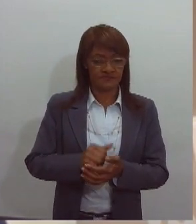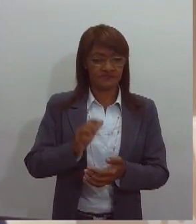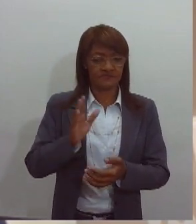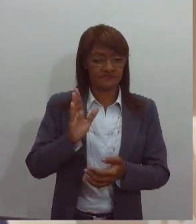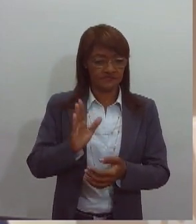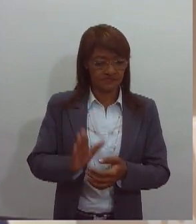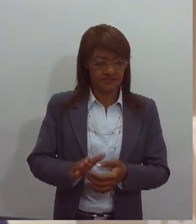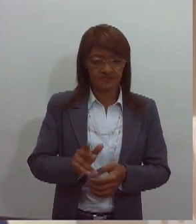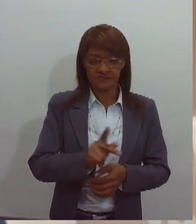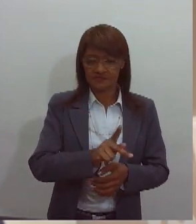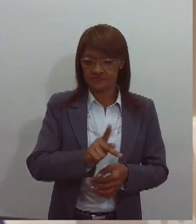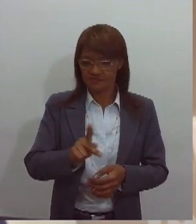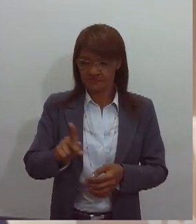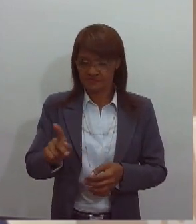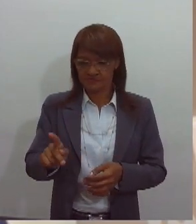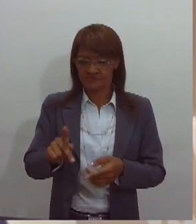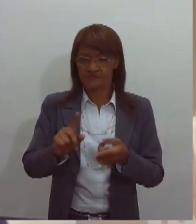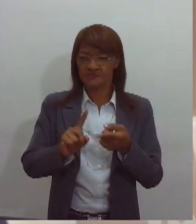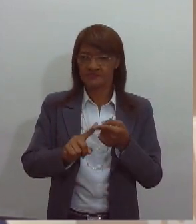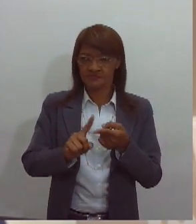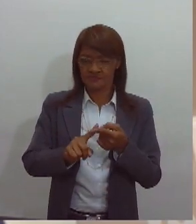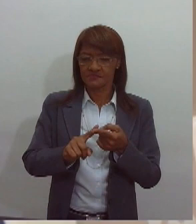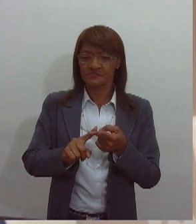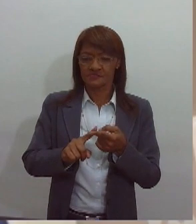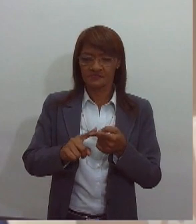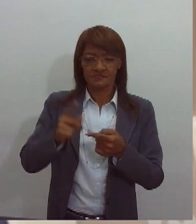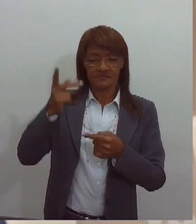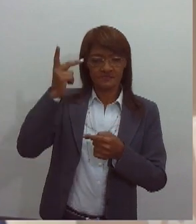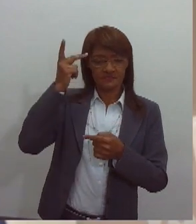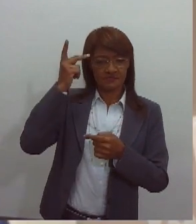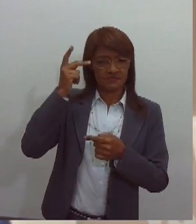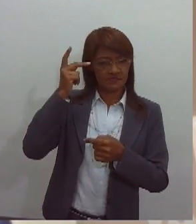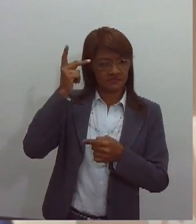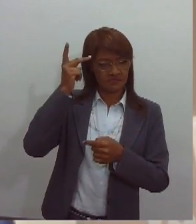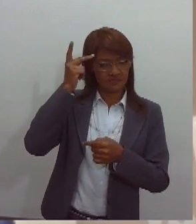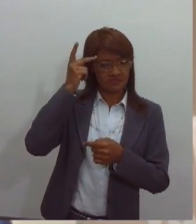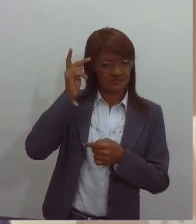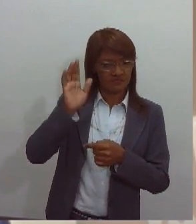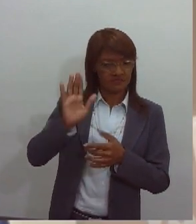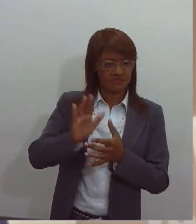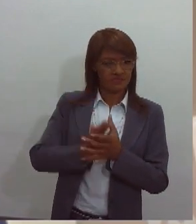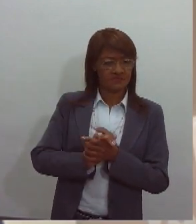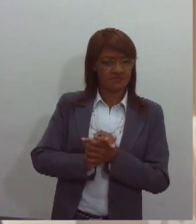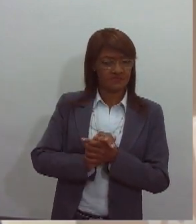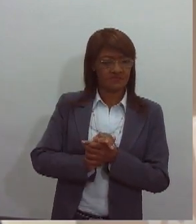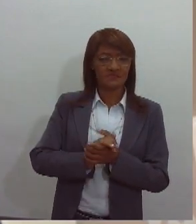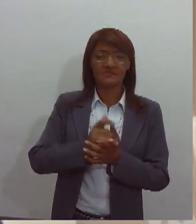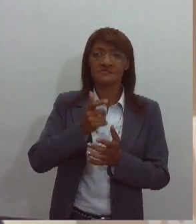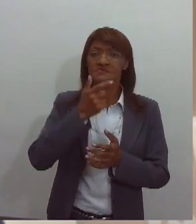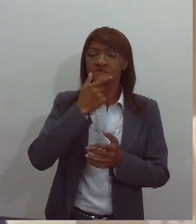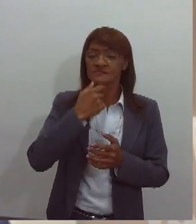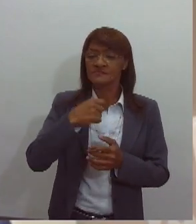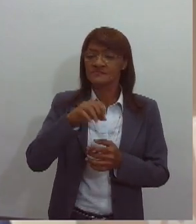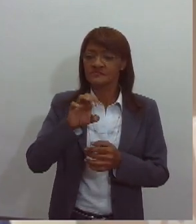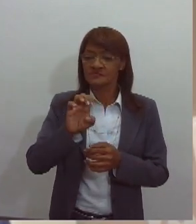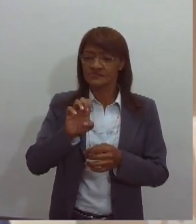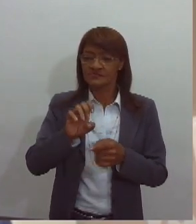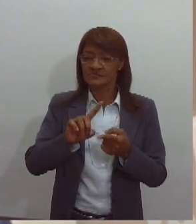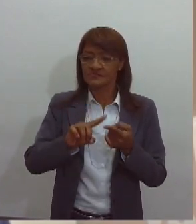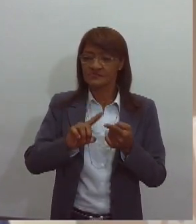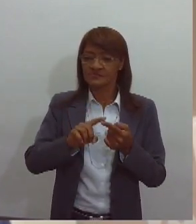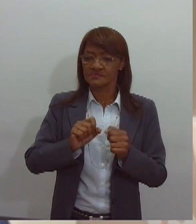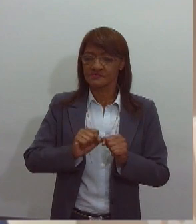também é presidente da Prodan de São Paulo, que é a empresa de processamento de dados, e o prefeito Anivaldo Nogueira. Né? A partir daí, a gente inicia